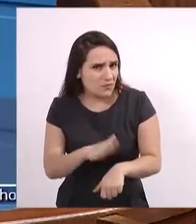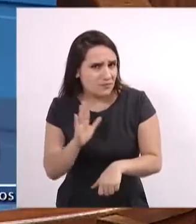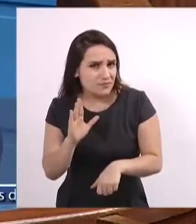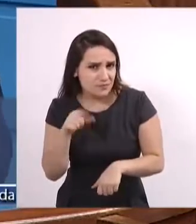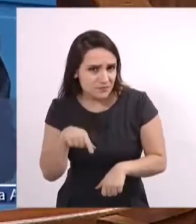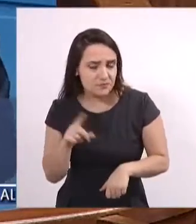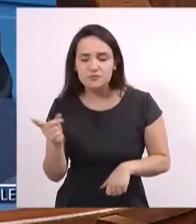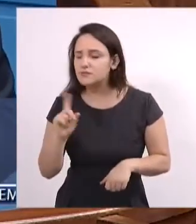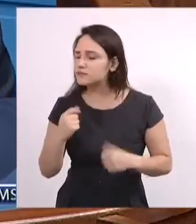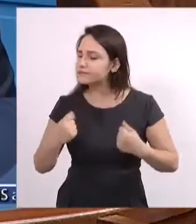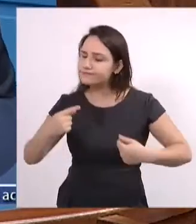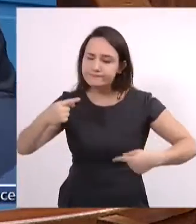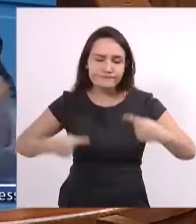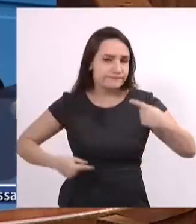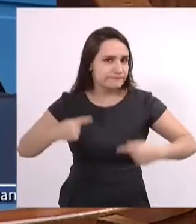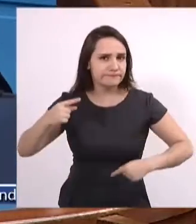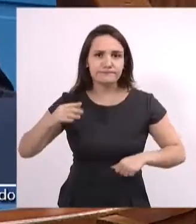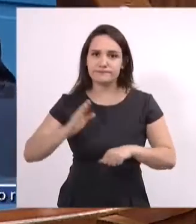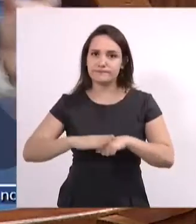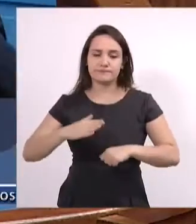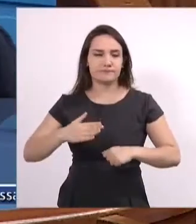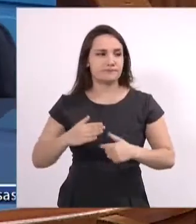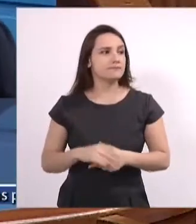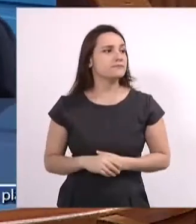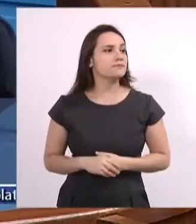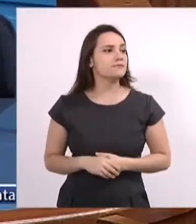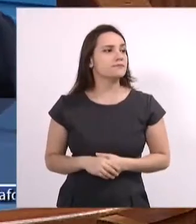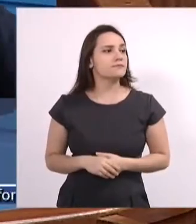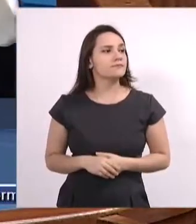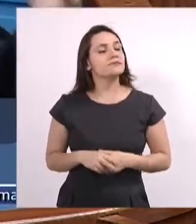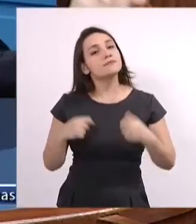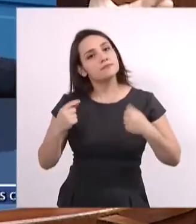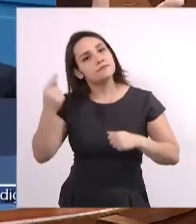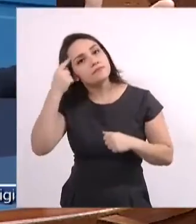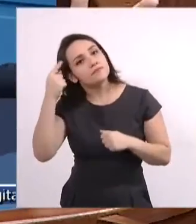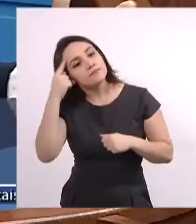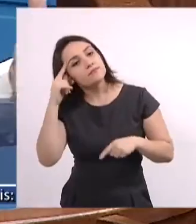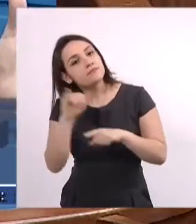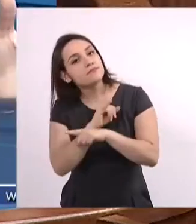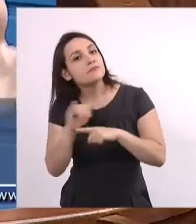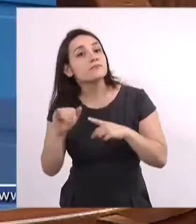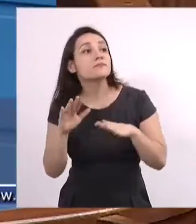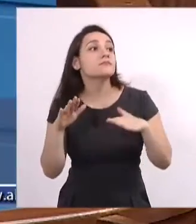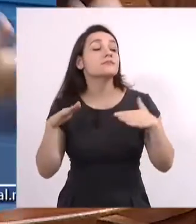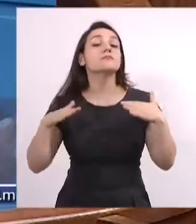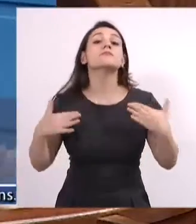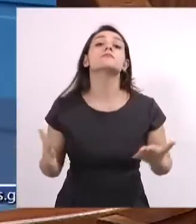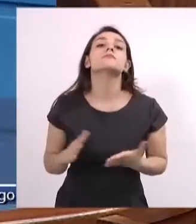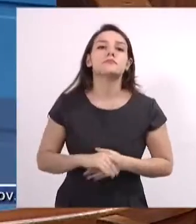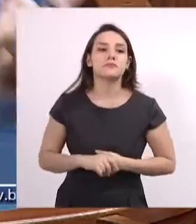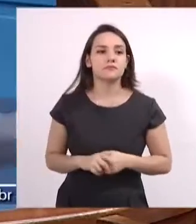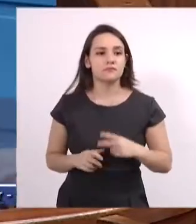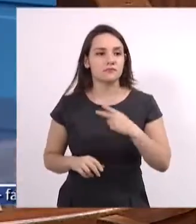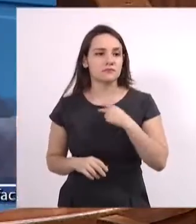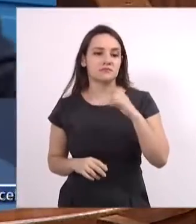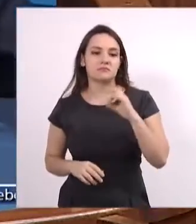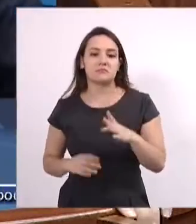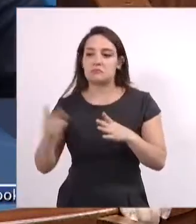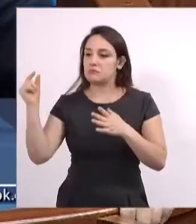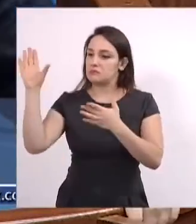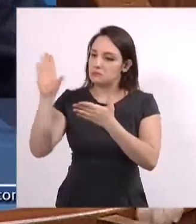uma discussão. Nós temos que pensar nas estratégias também. Não é só mais recurso,